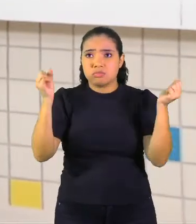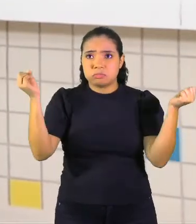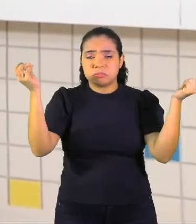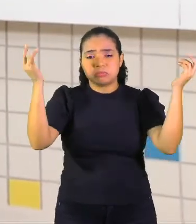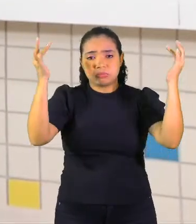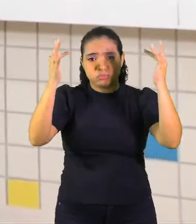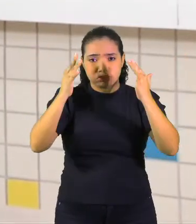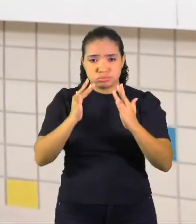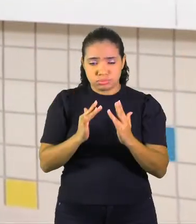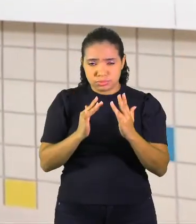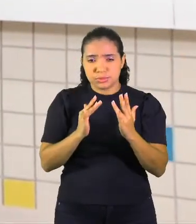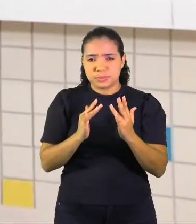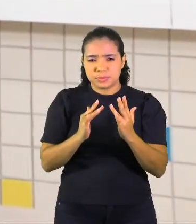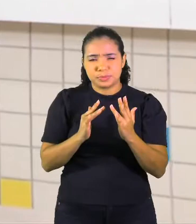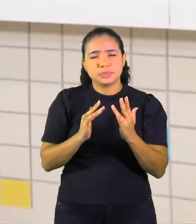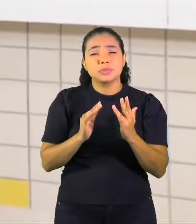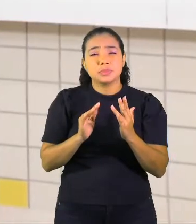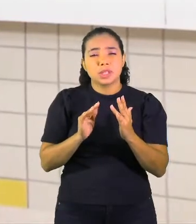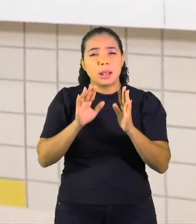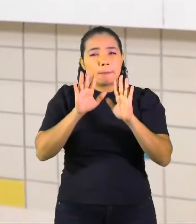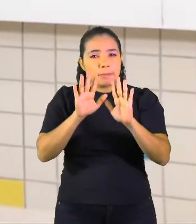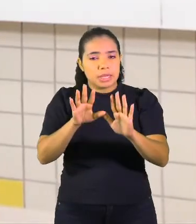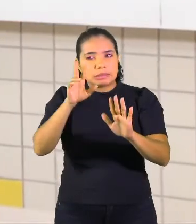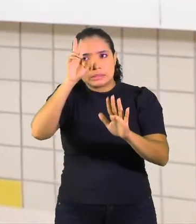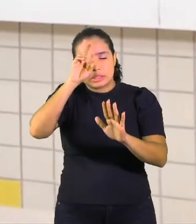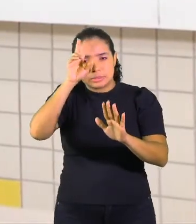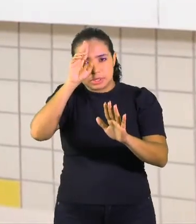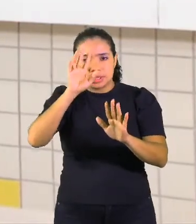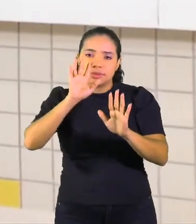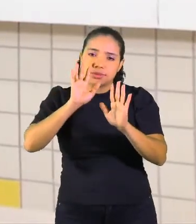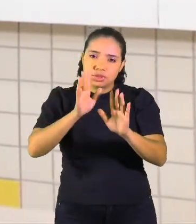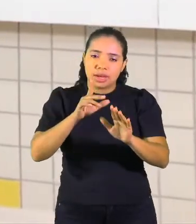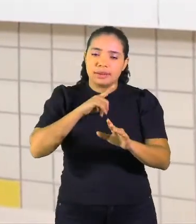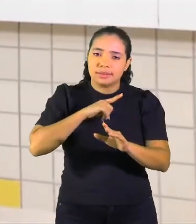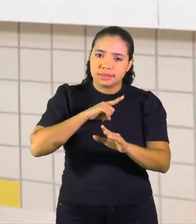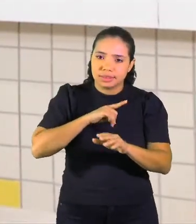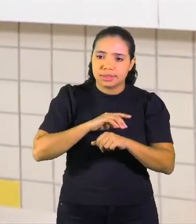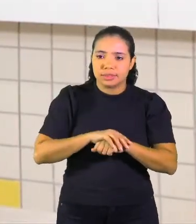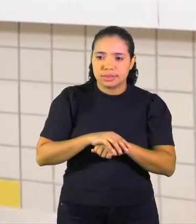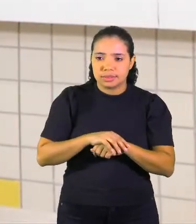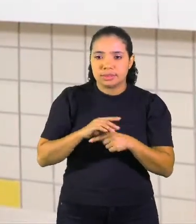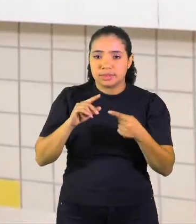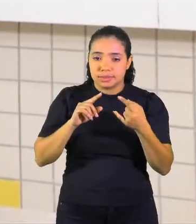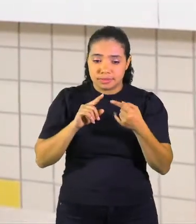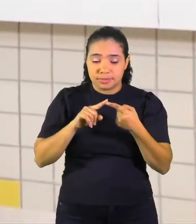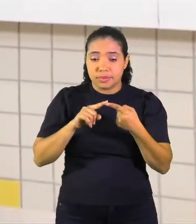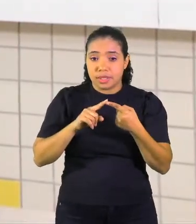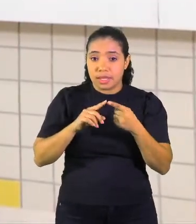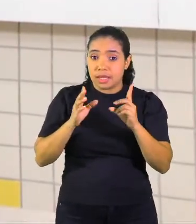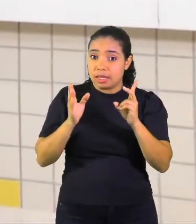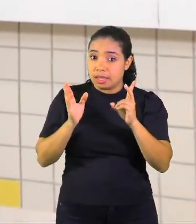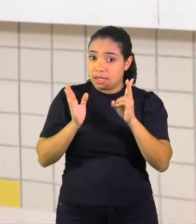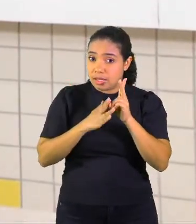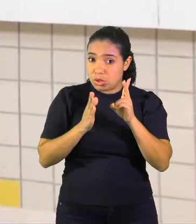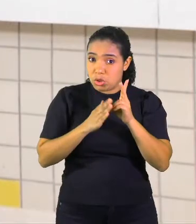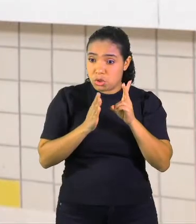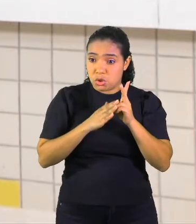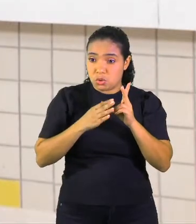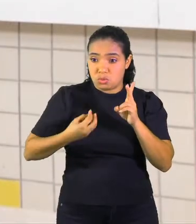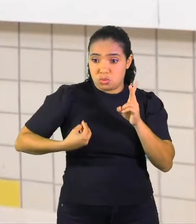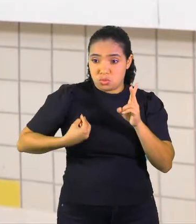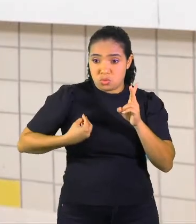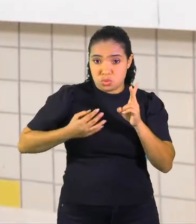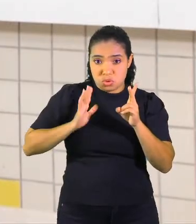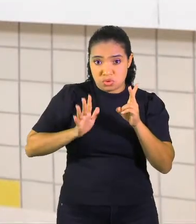Brasil. Lembrando e recordando, nós já tínhamos aqui os índios. Depois